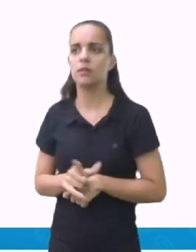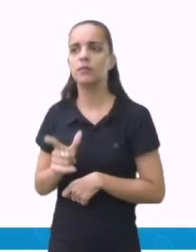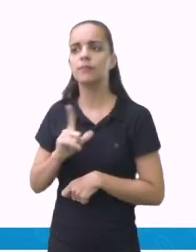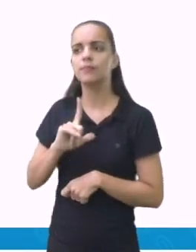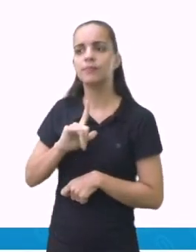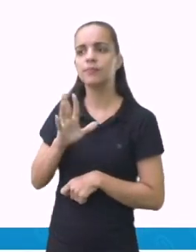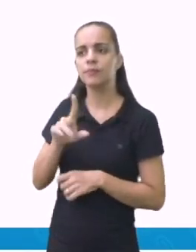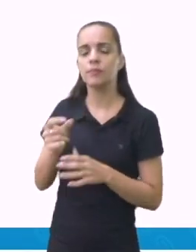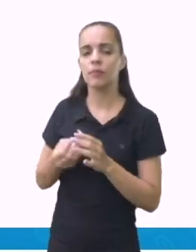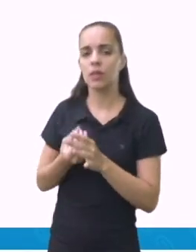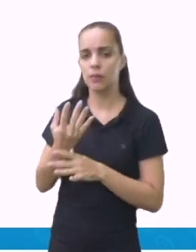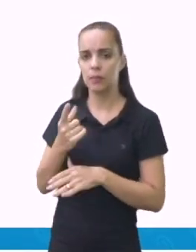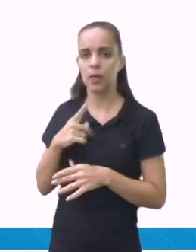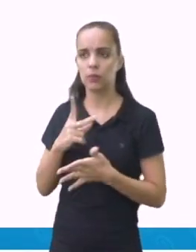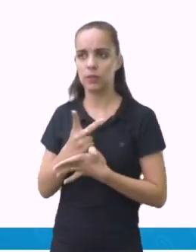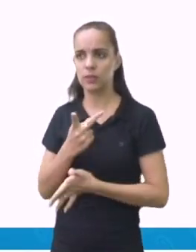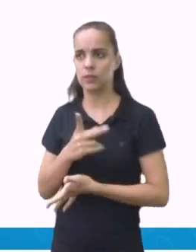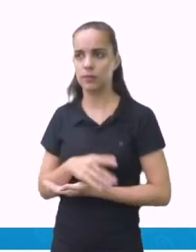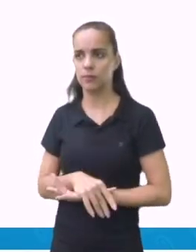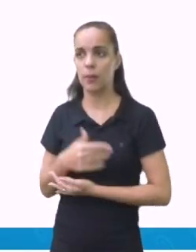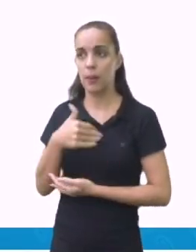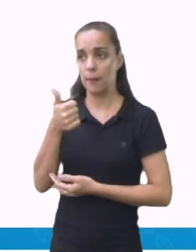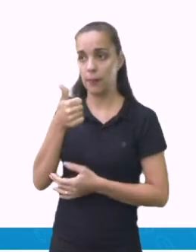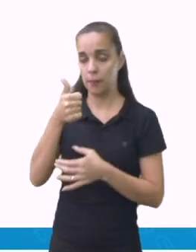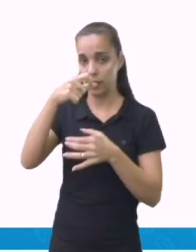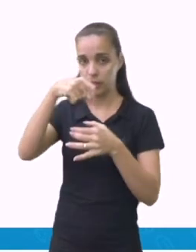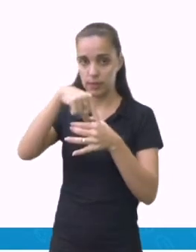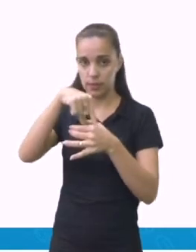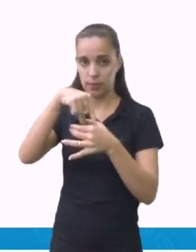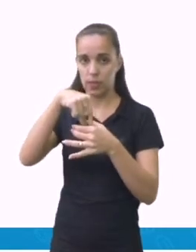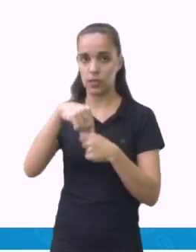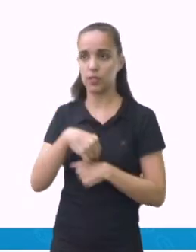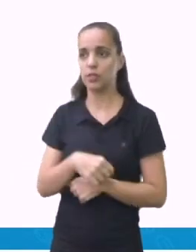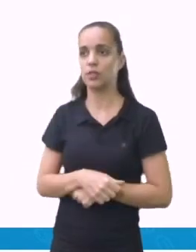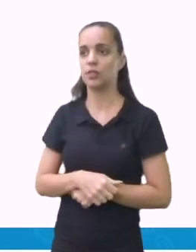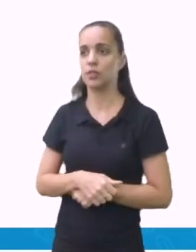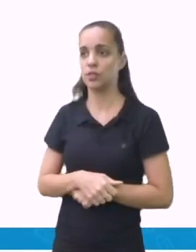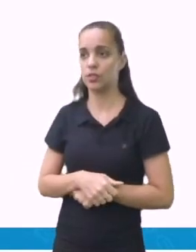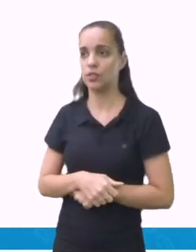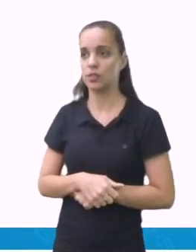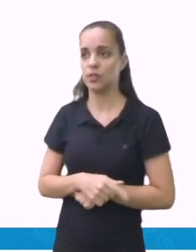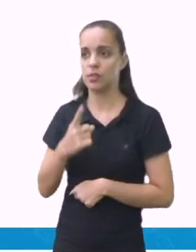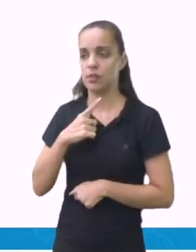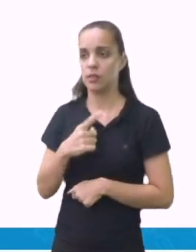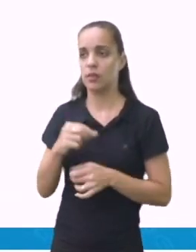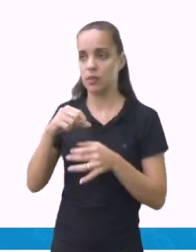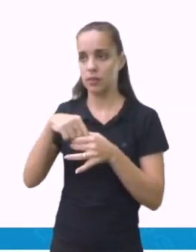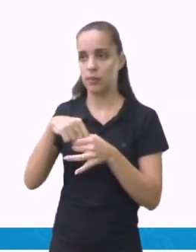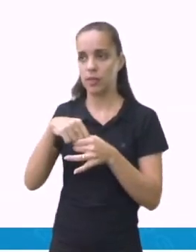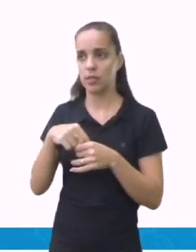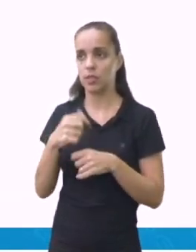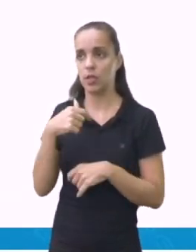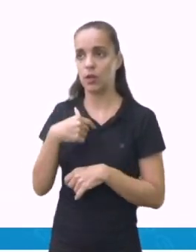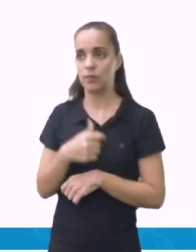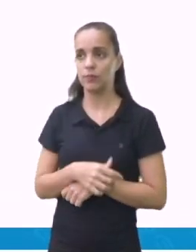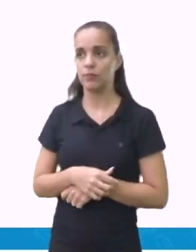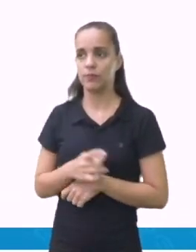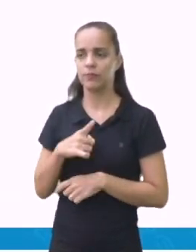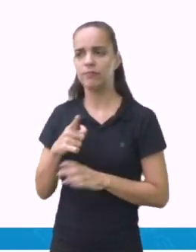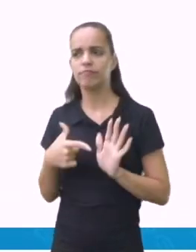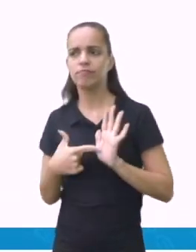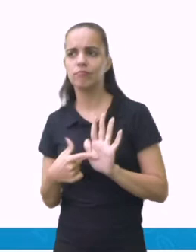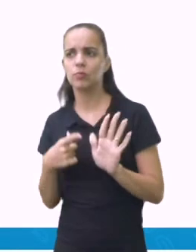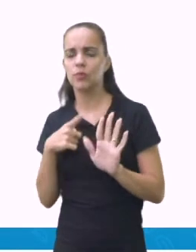ela germine. Temos, né, para que essa sementinha germine. Temos aqui, ó, a